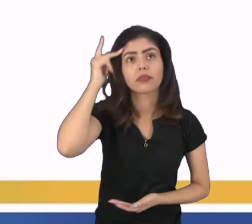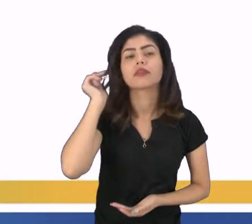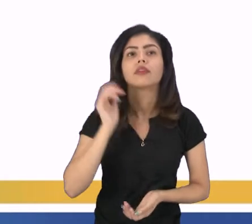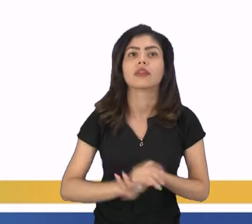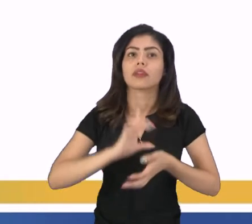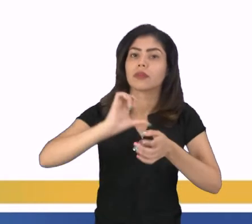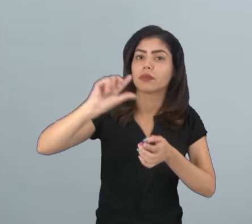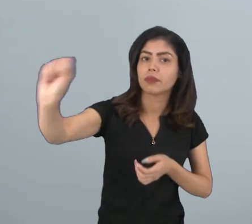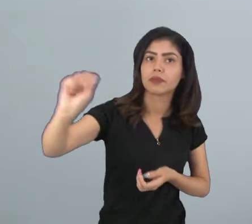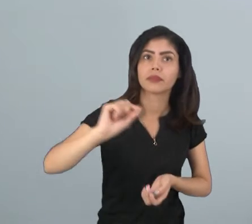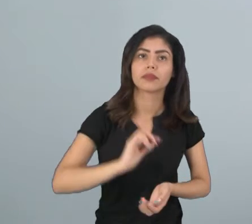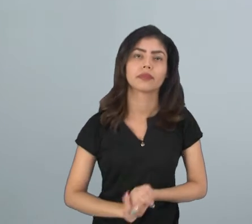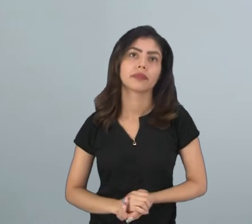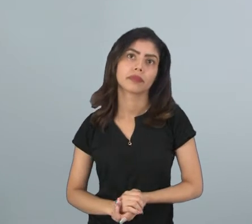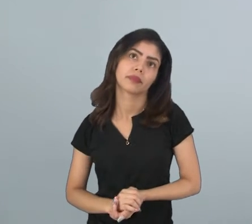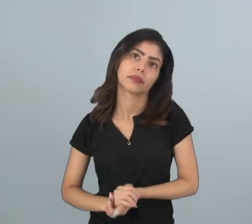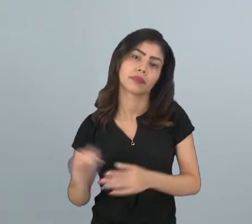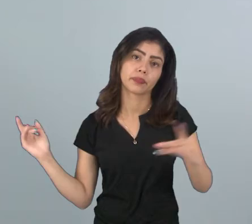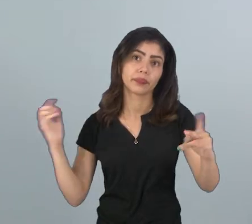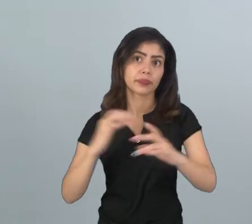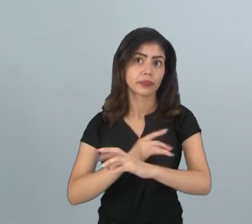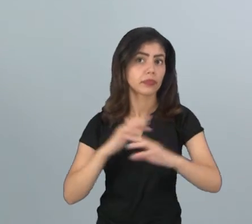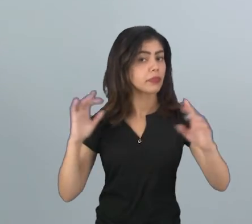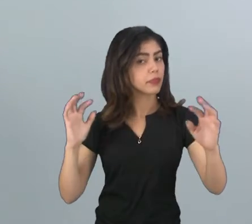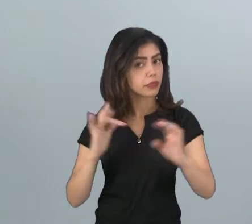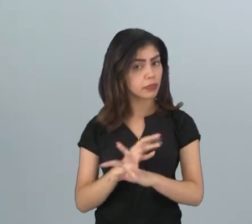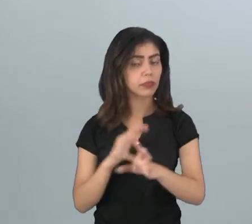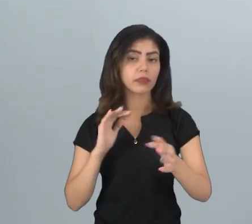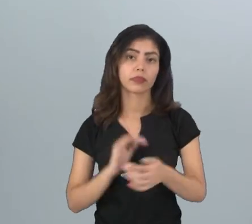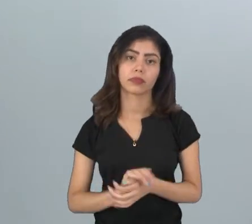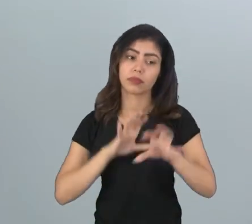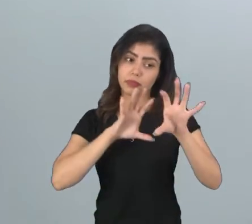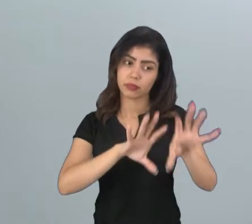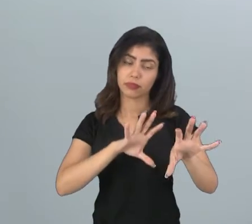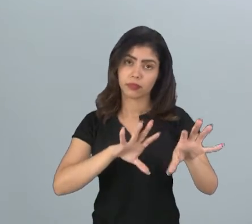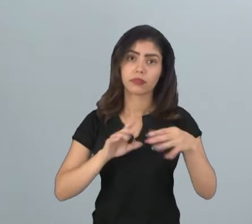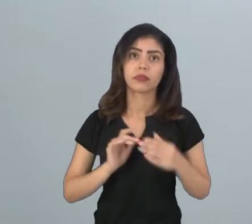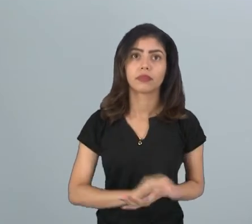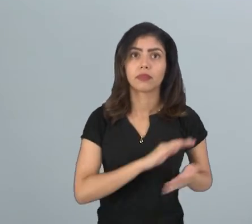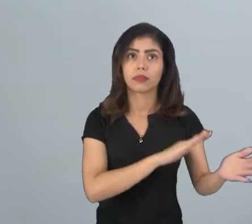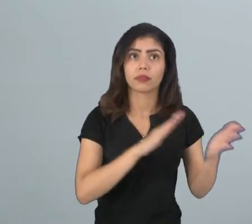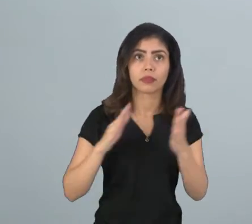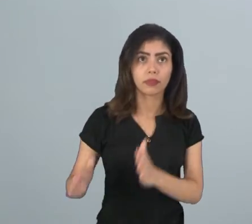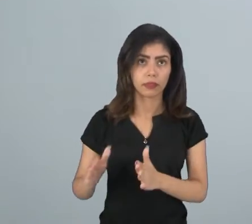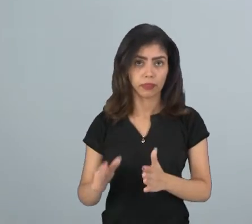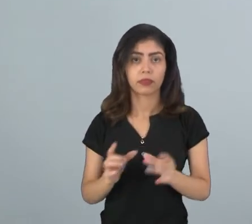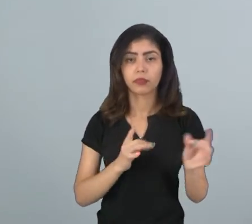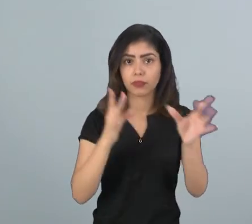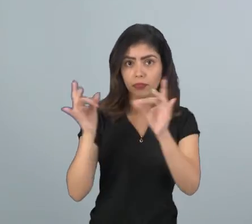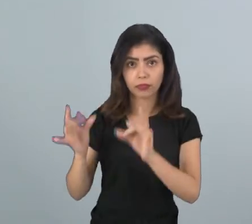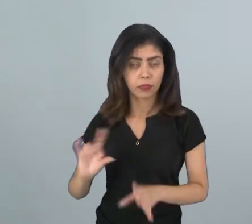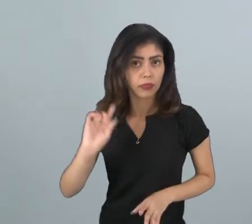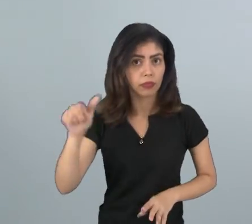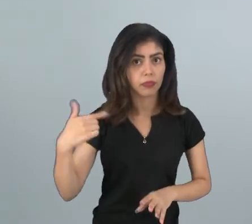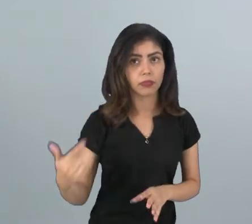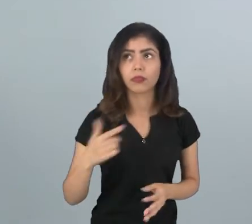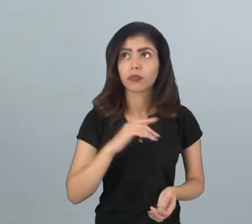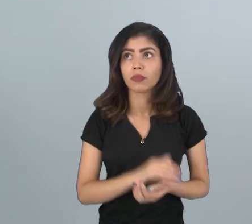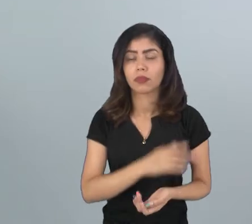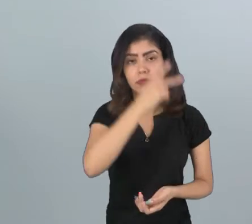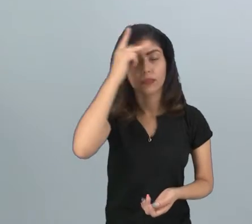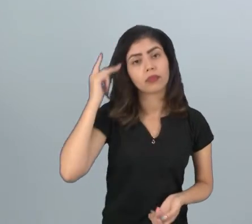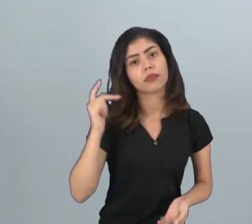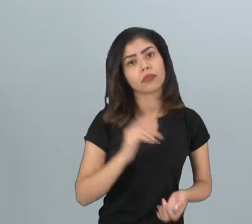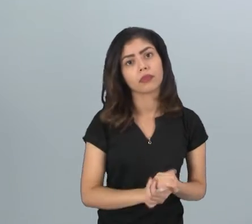vão morar mais para longe do centro, deixando então essa parte dos terrenos vendidos para outros